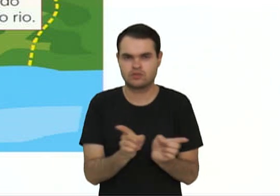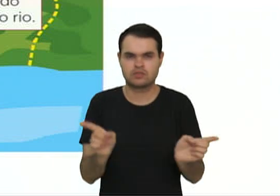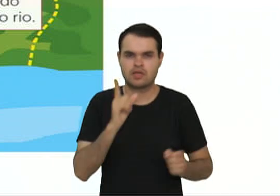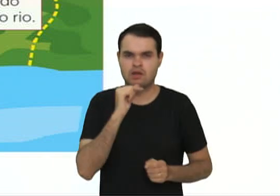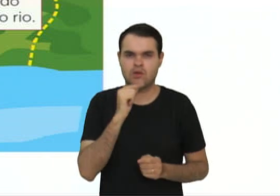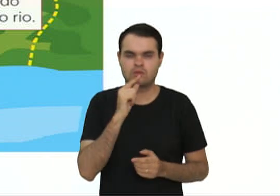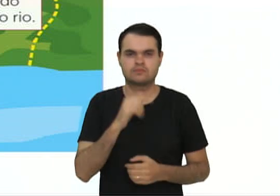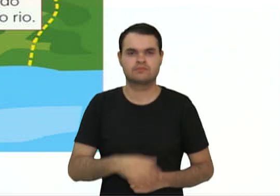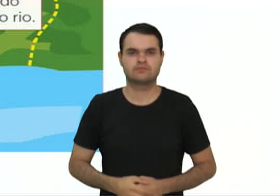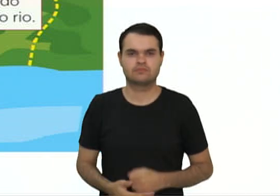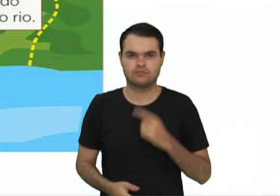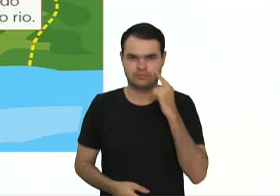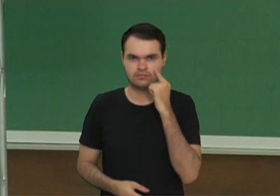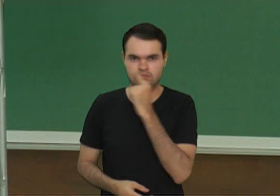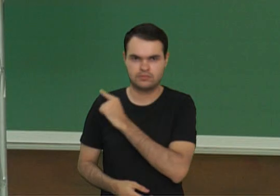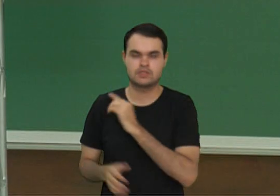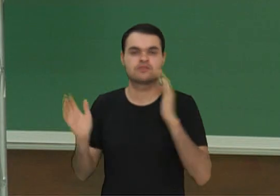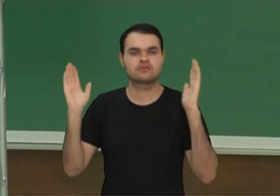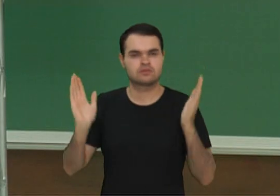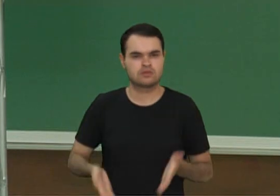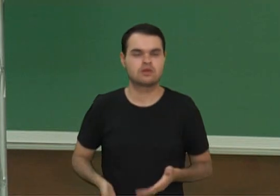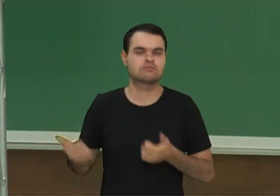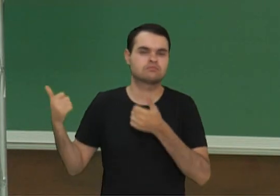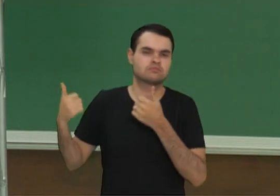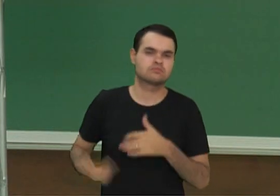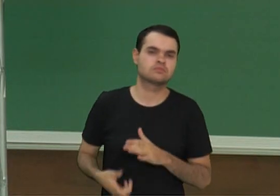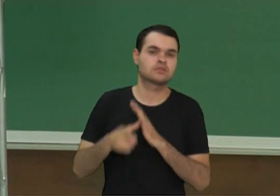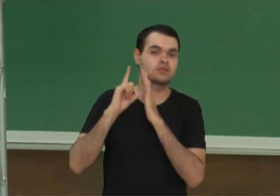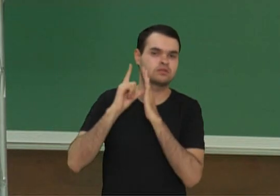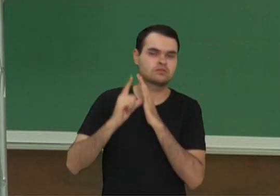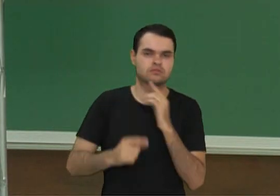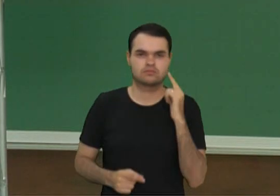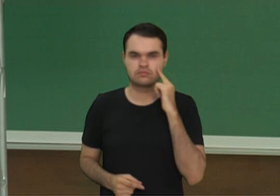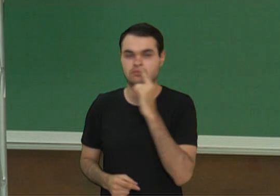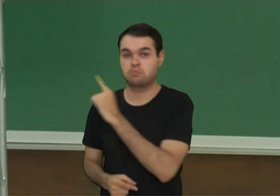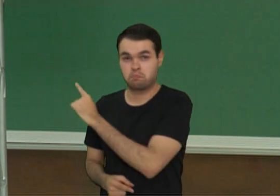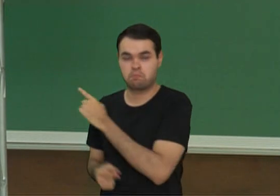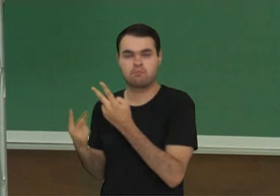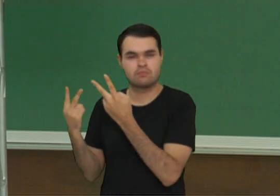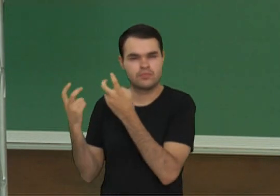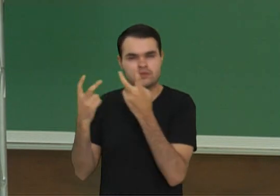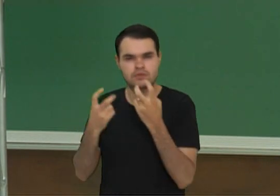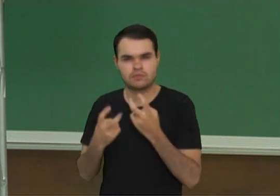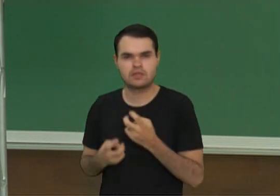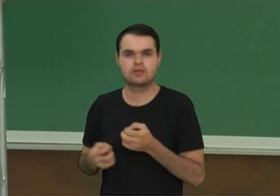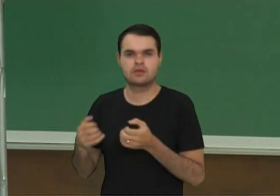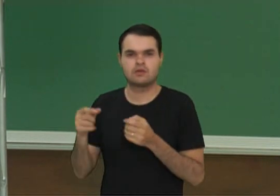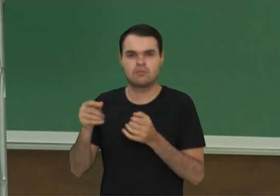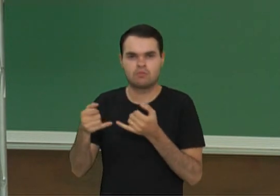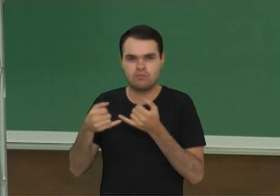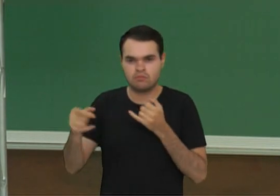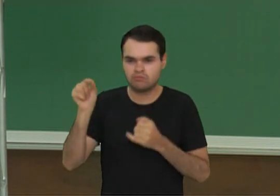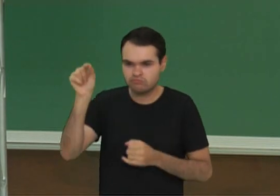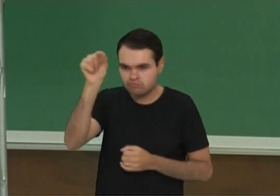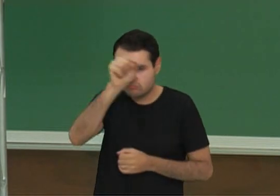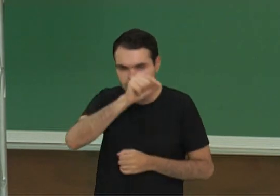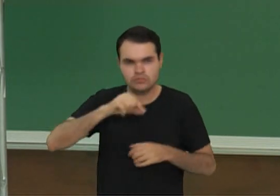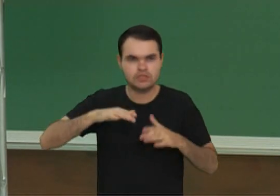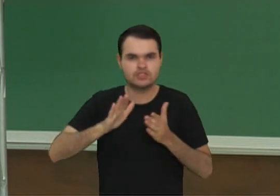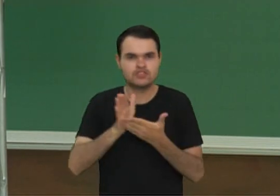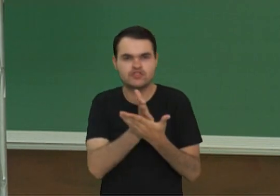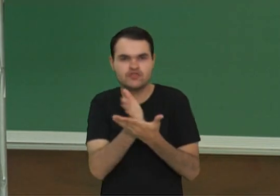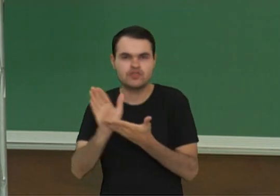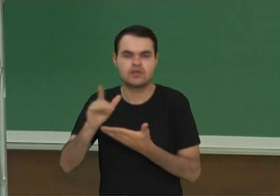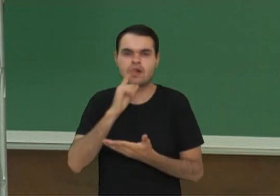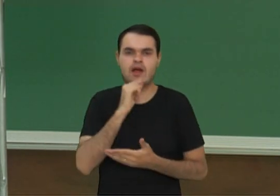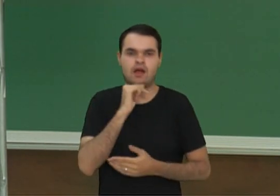olhar aqui, ó, conforme nós já trabalhamos anteriormente, você vai perceber que essa linha pontilhada é o divisor de água. É